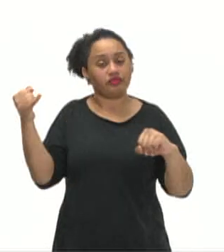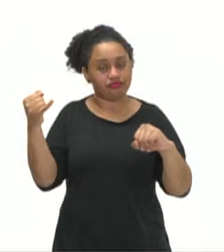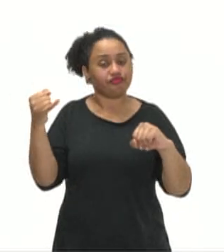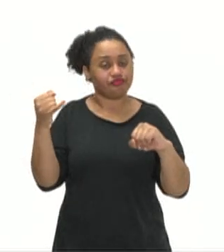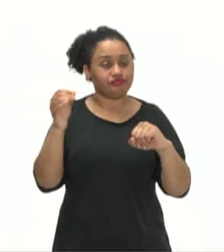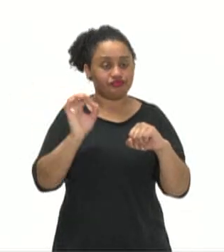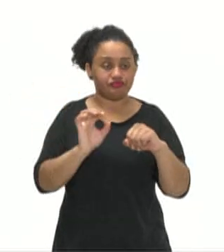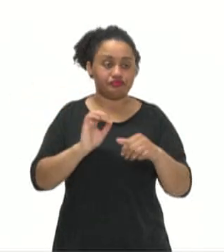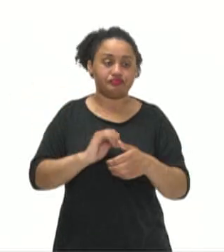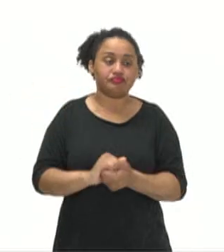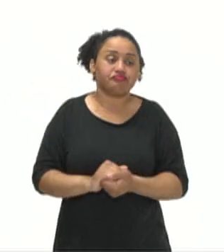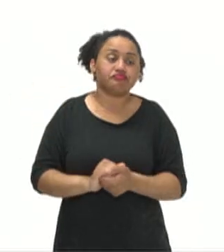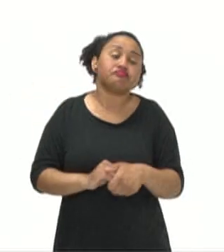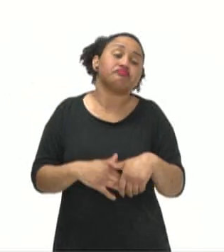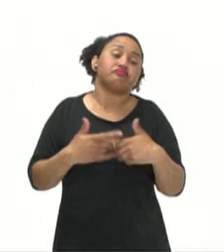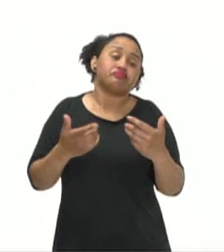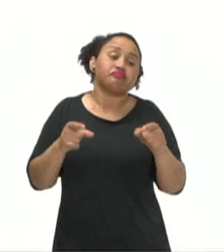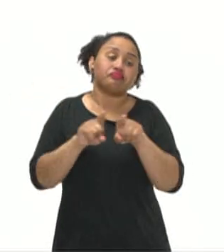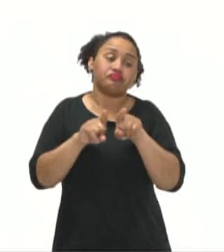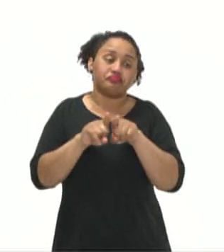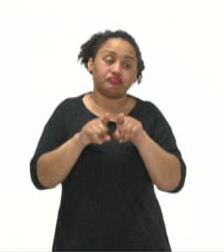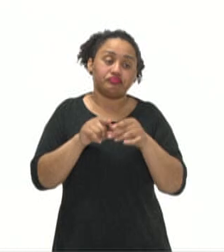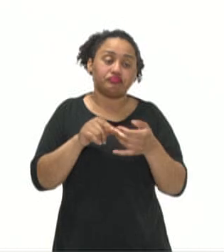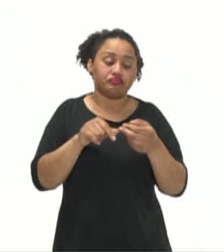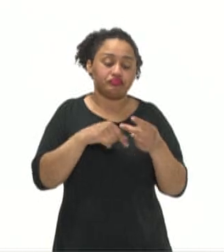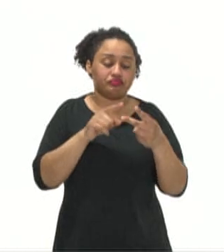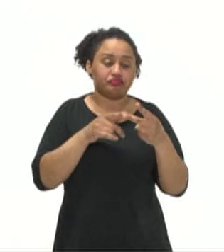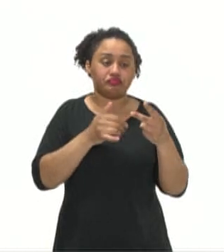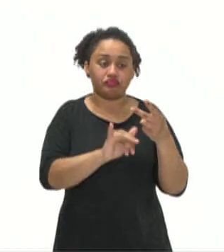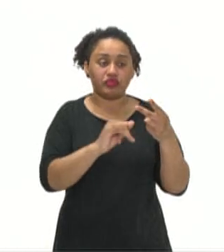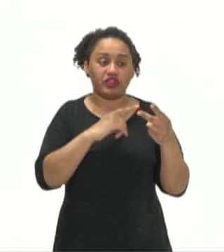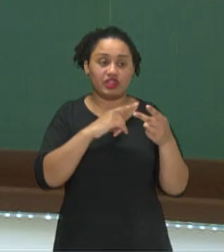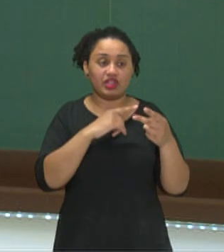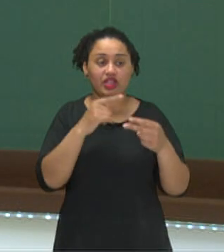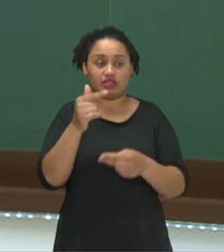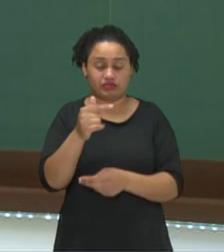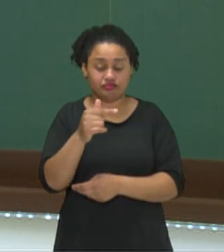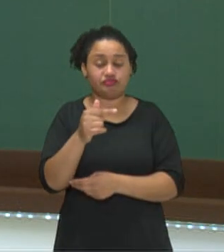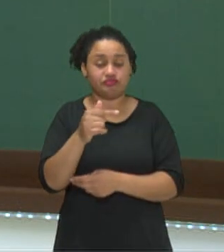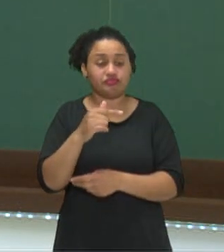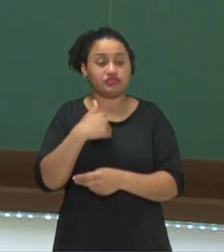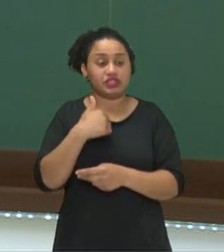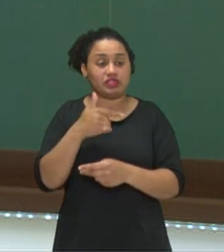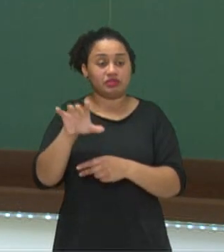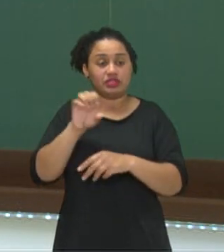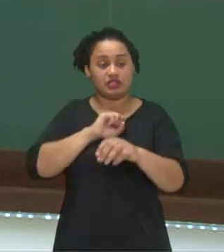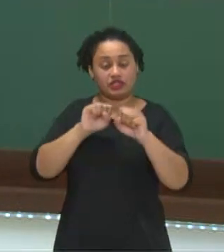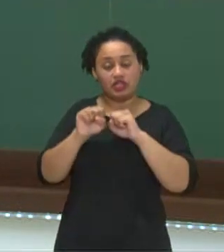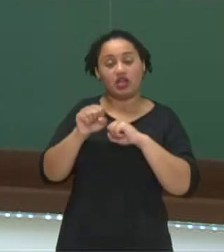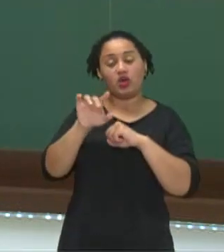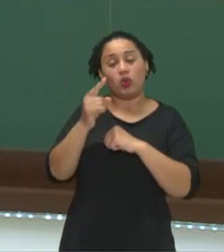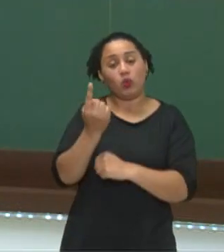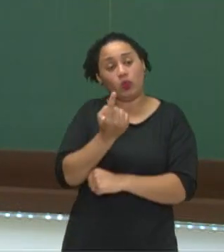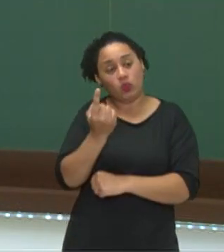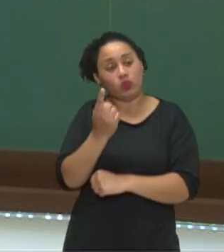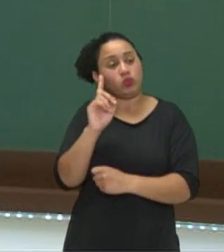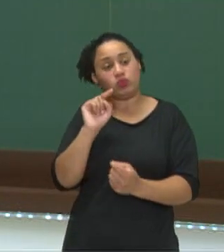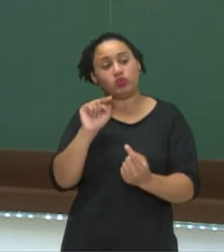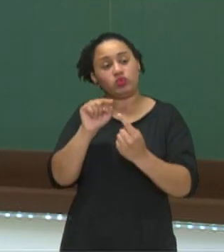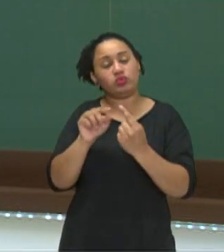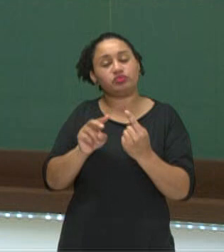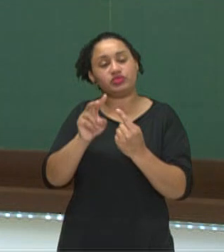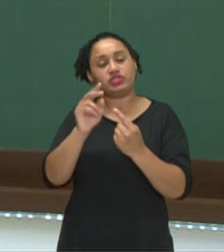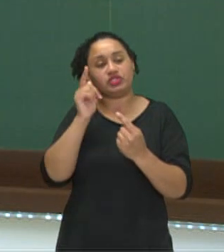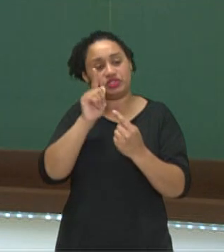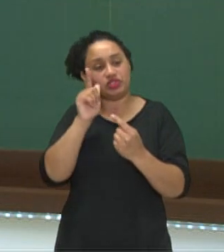X2+. E aí o nosso Y, então, tem 7 elétrons na camada de valência, ele vai ter que ganhar mais um, o objetivo sempre é